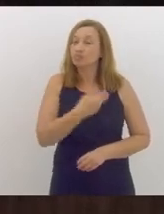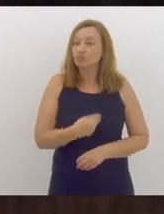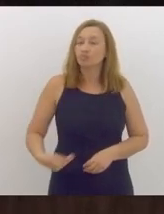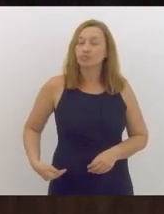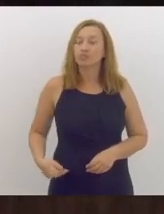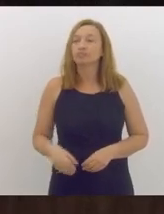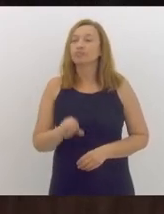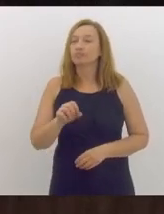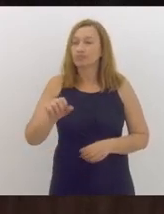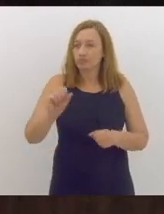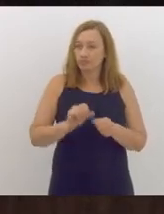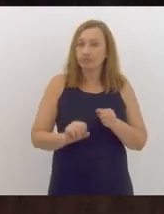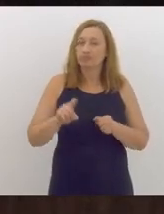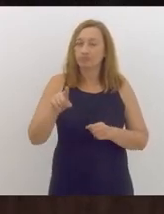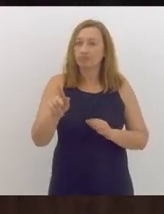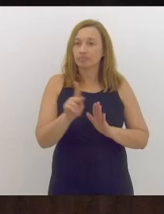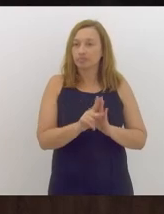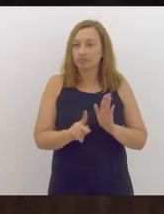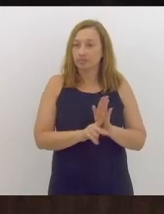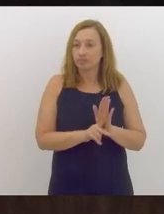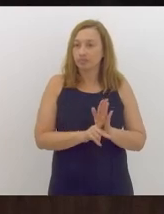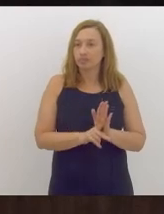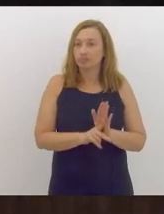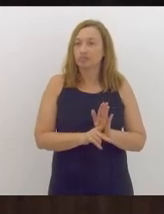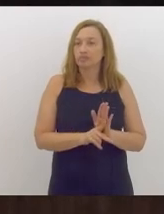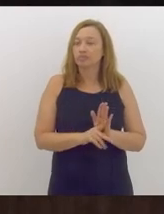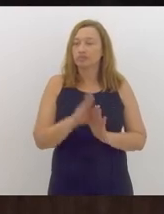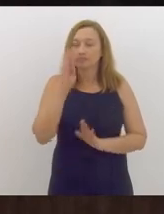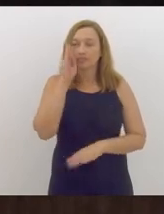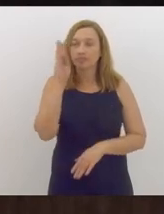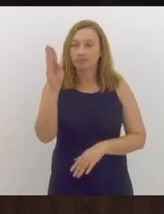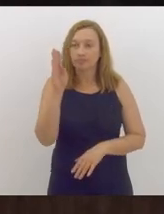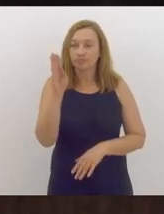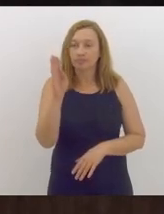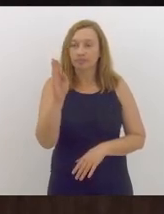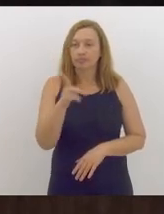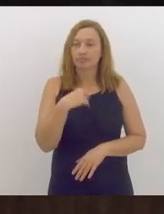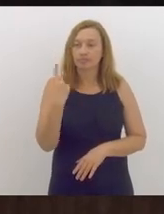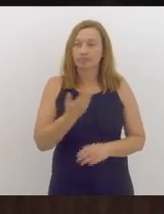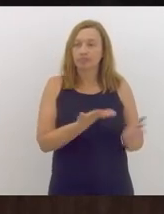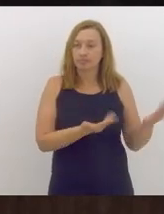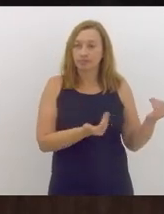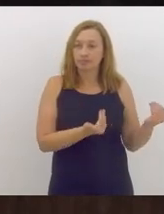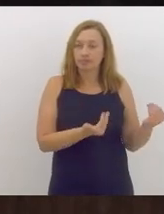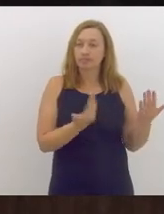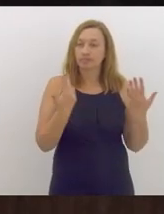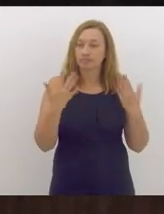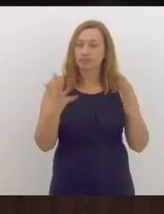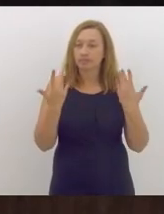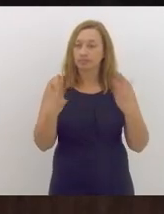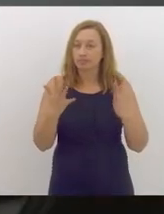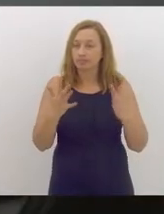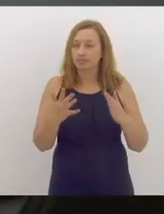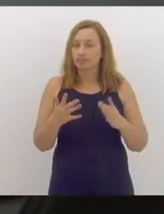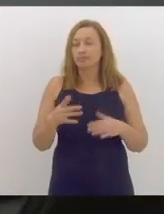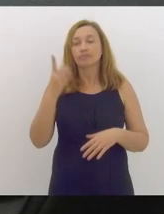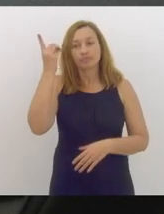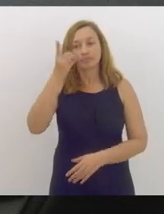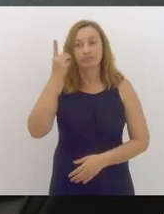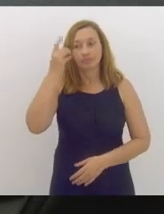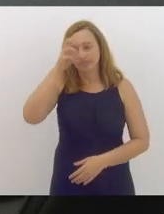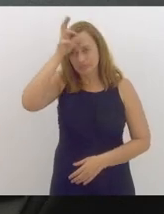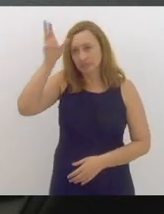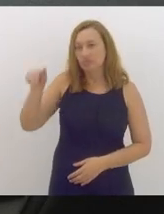vai implementar esse projeto, que esse projeto é fundamental para a nossa juventude. Parabéns, obrigada, deputada Tia